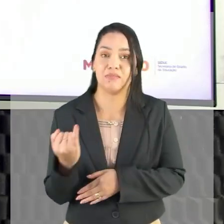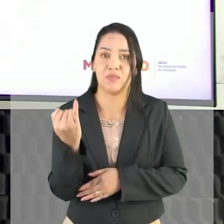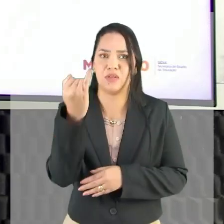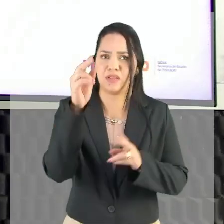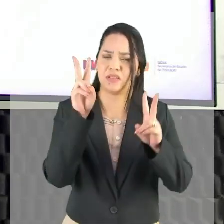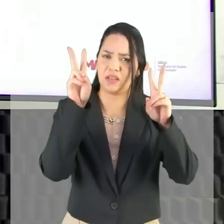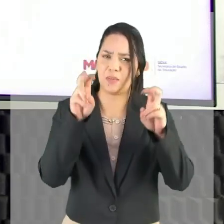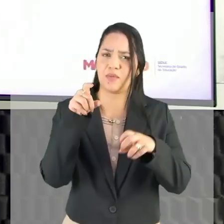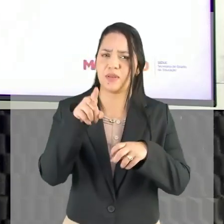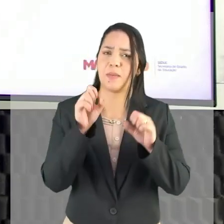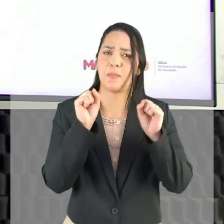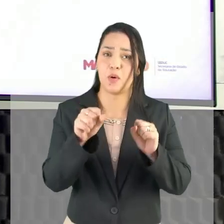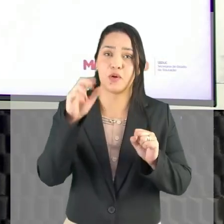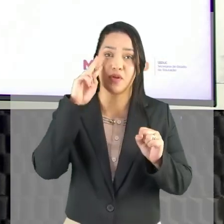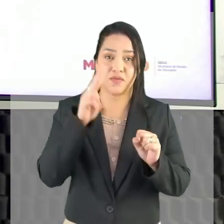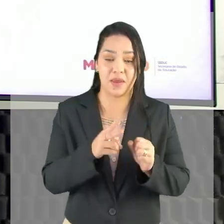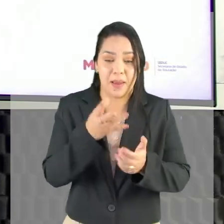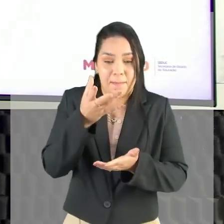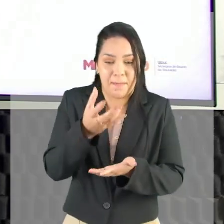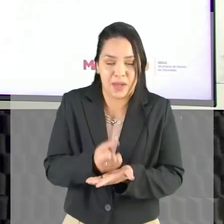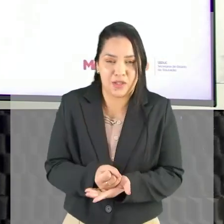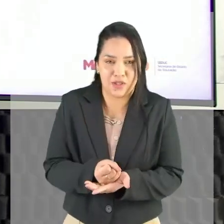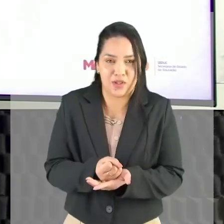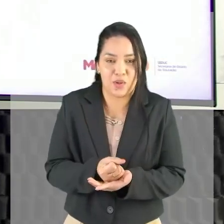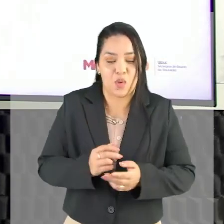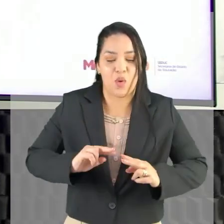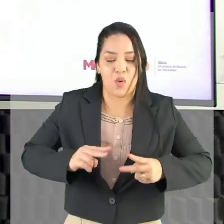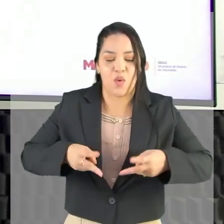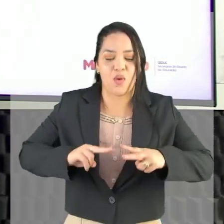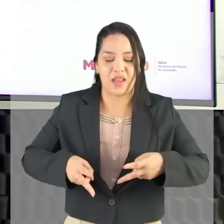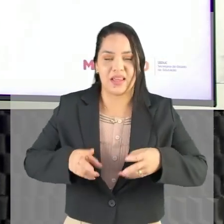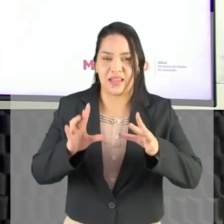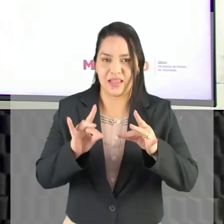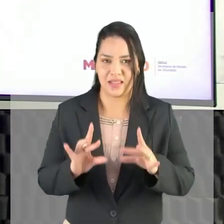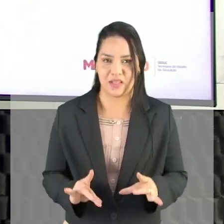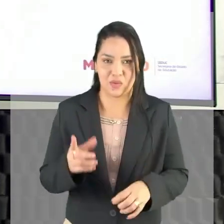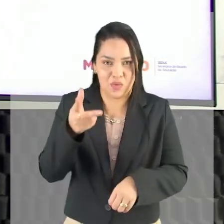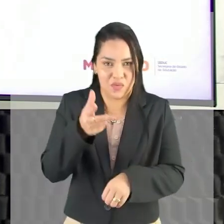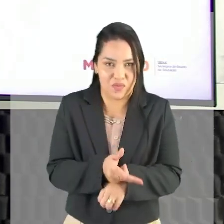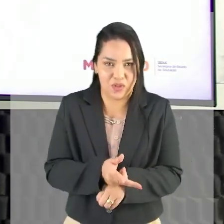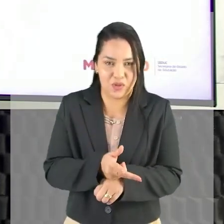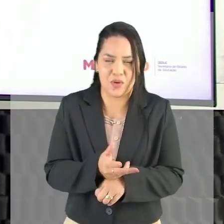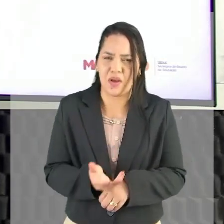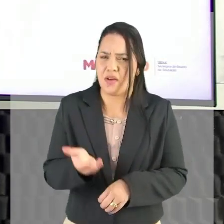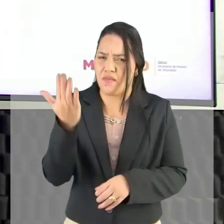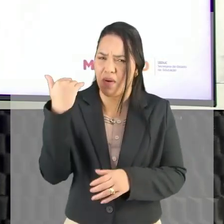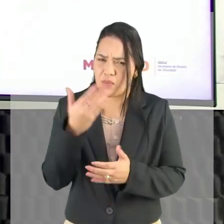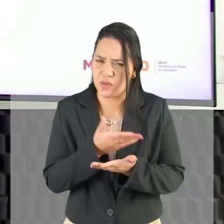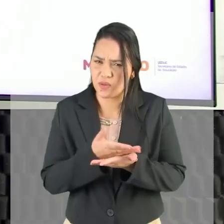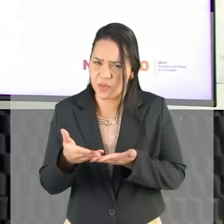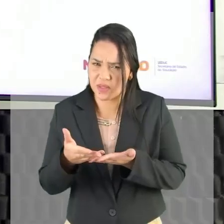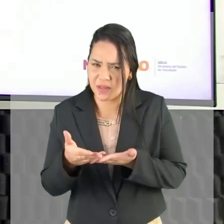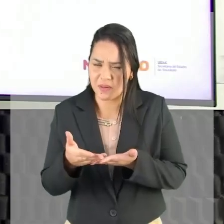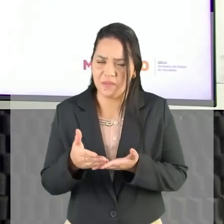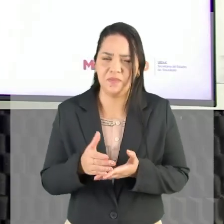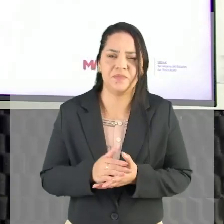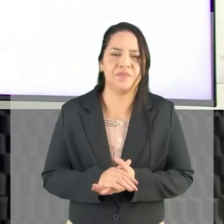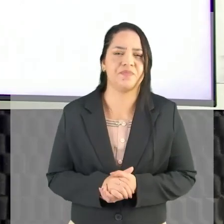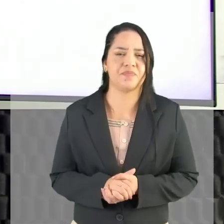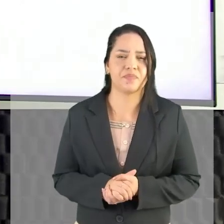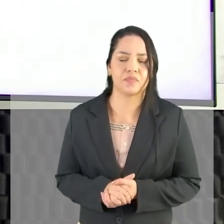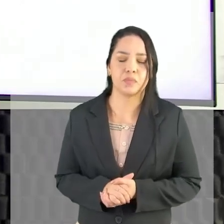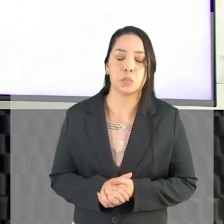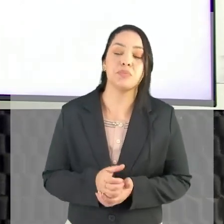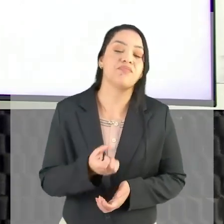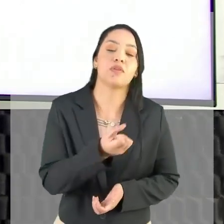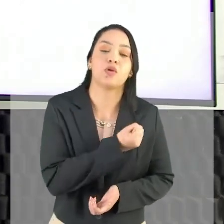que você já pode ter acesso, inclusive, baixando aqui no link da descrição deste vídeo, ok? Então, vamos começar? Olha só,